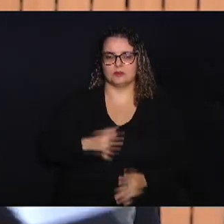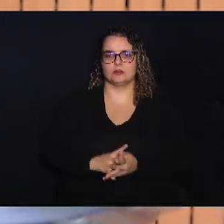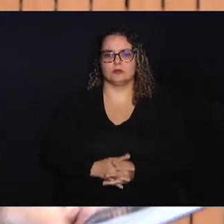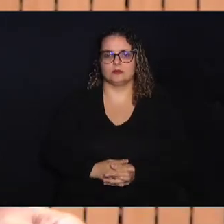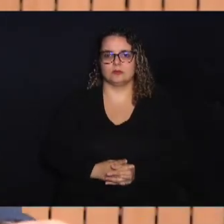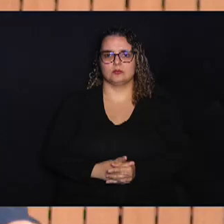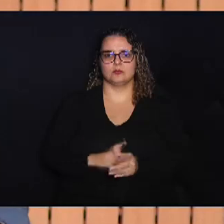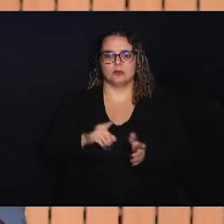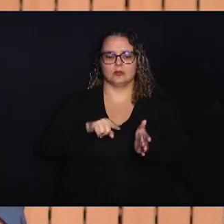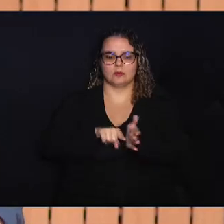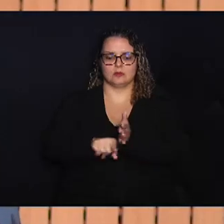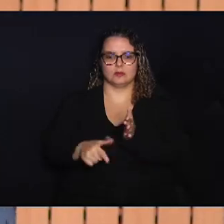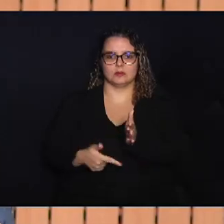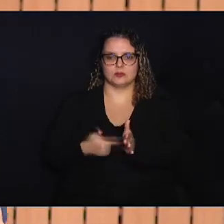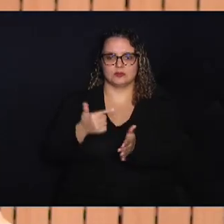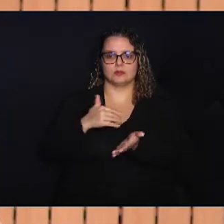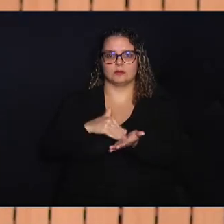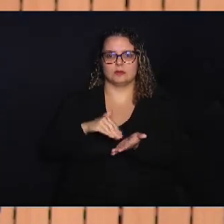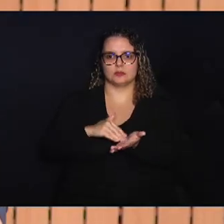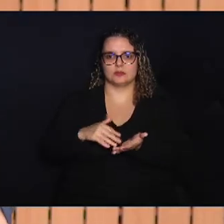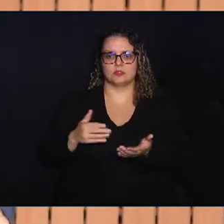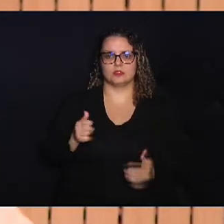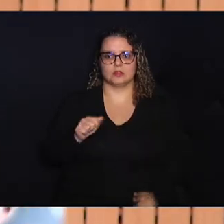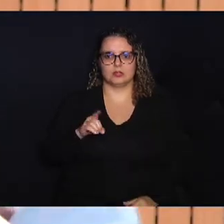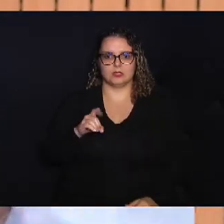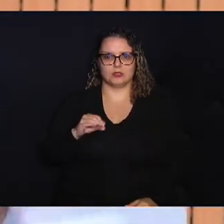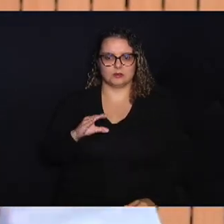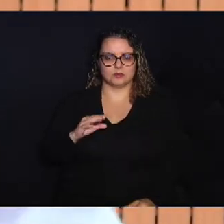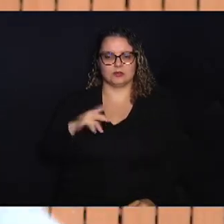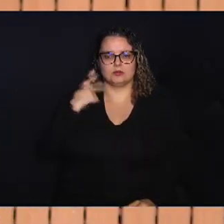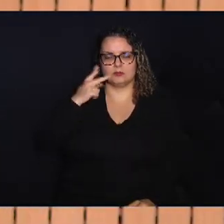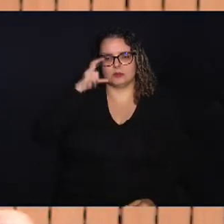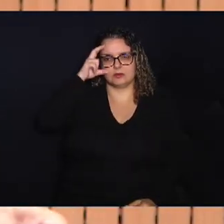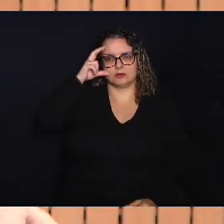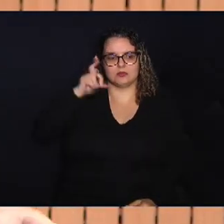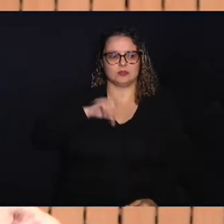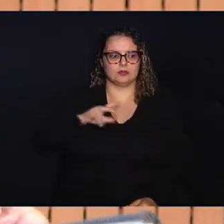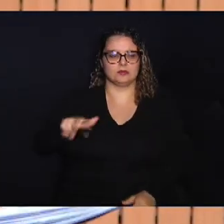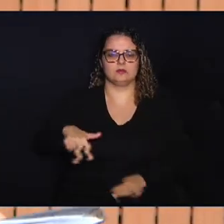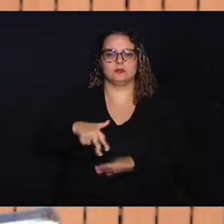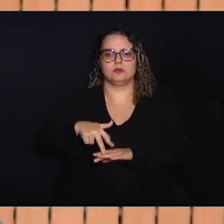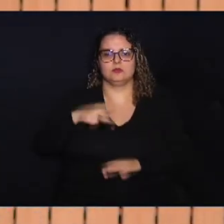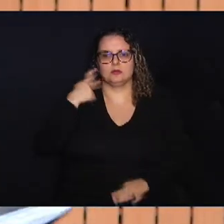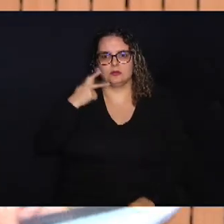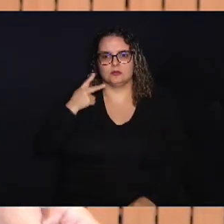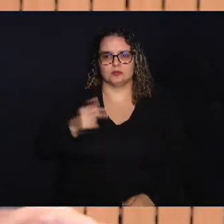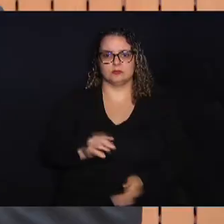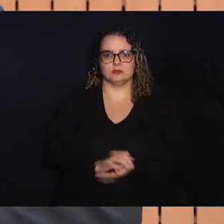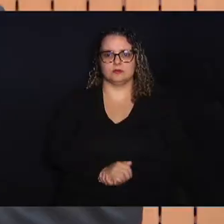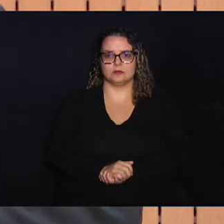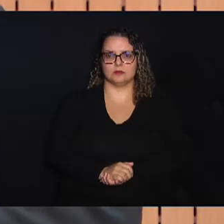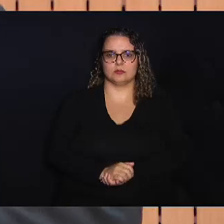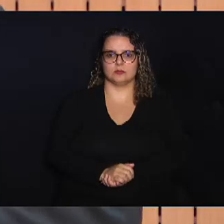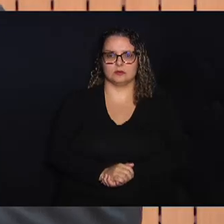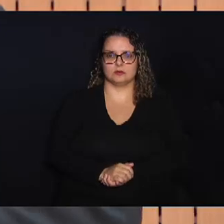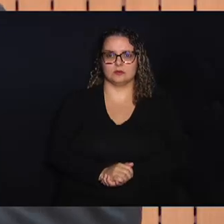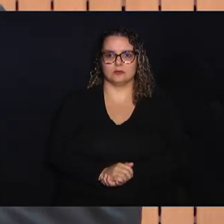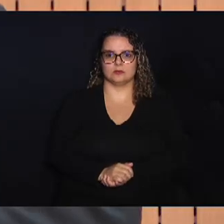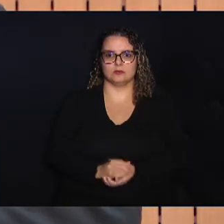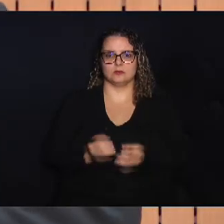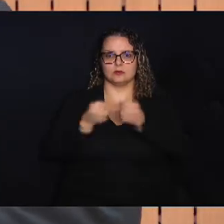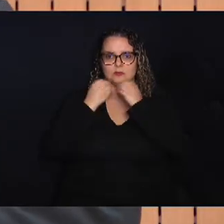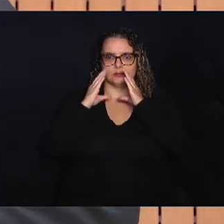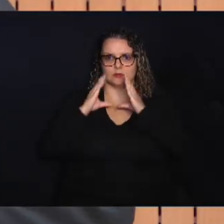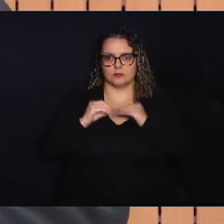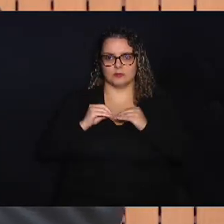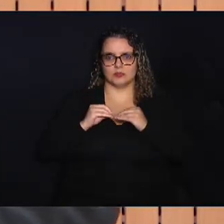eu pergunto ao segundo secretário ad hoc, vereador Carlinhos Camelô, se há vereadores inscritos no pequeno expediente. Boa